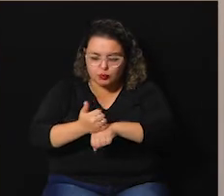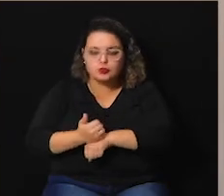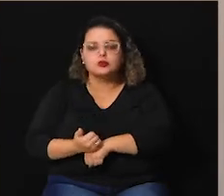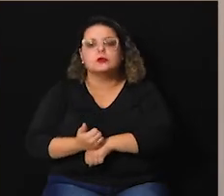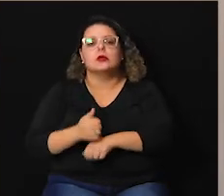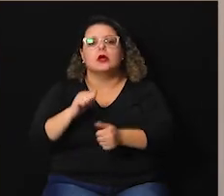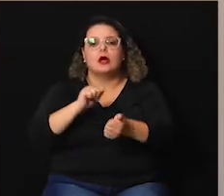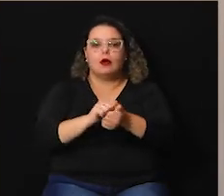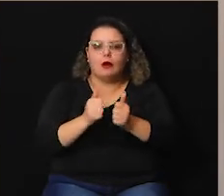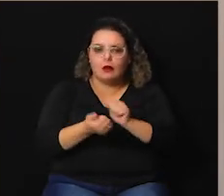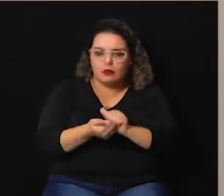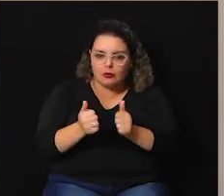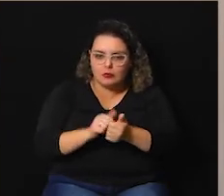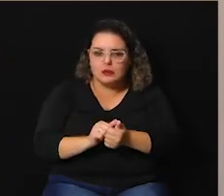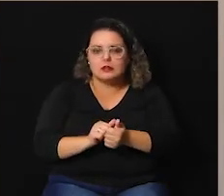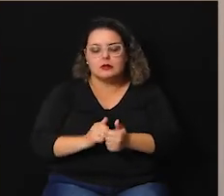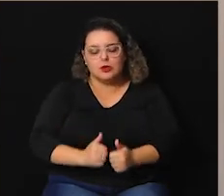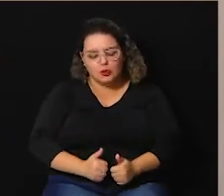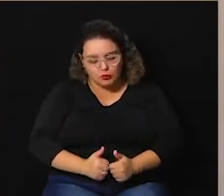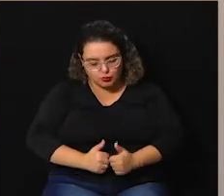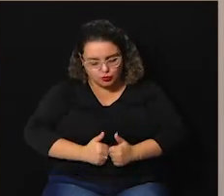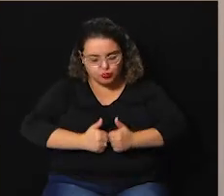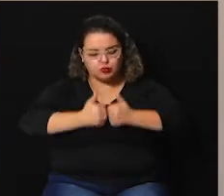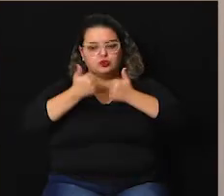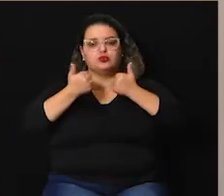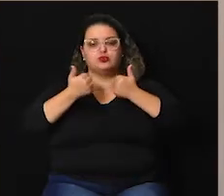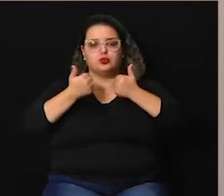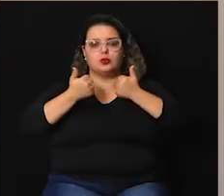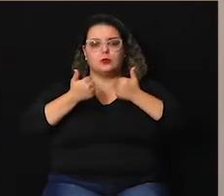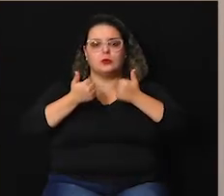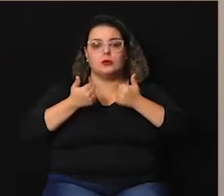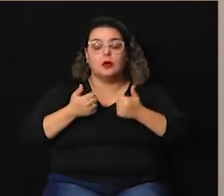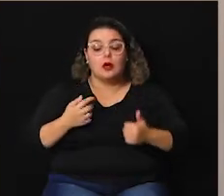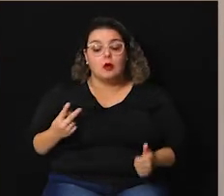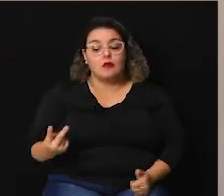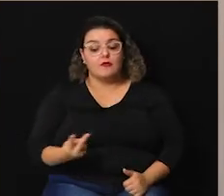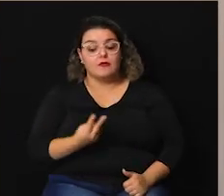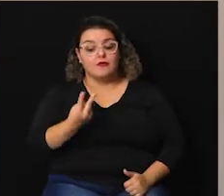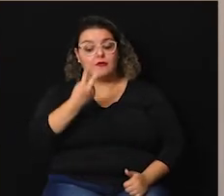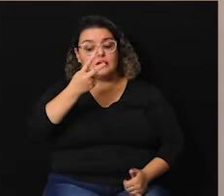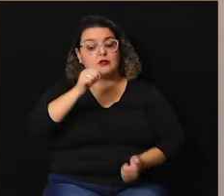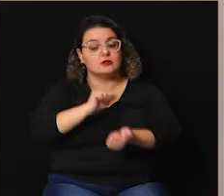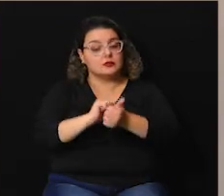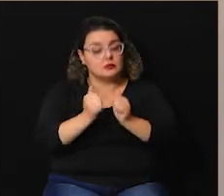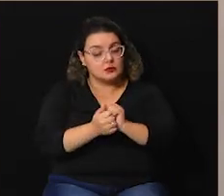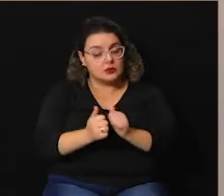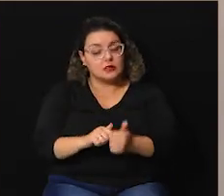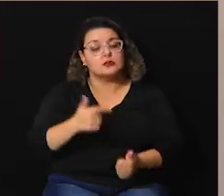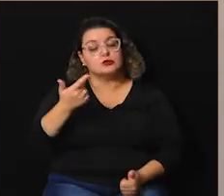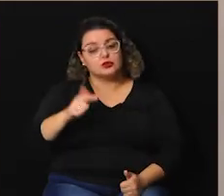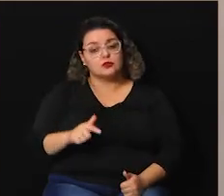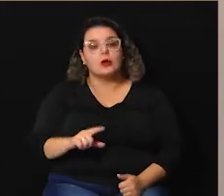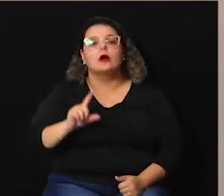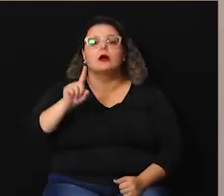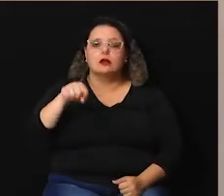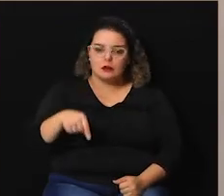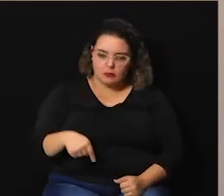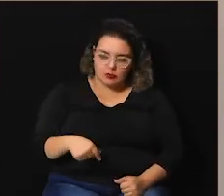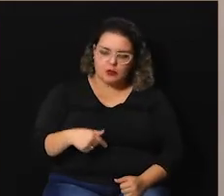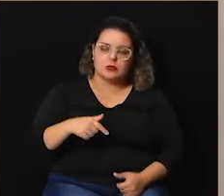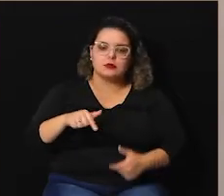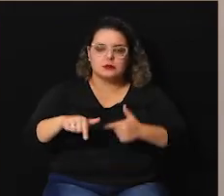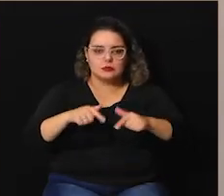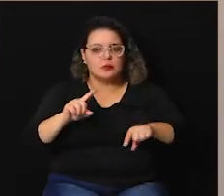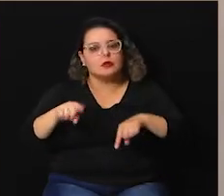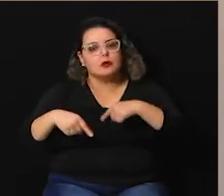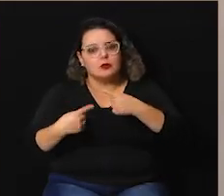a reconstituição da autoconfiança, a revalorização do ser, e depois, sim, também trabalhar